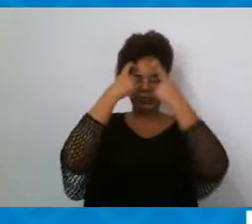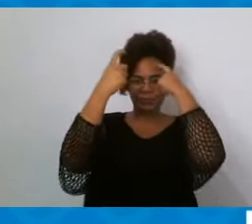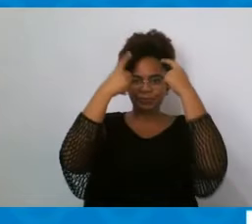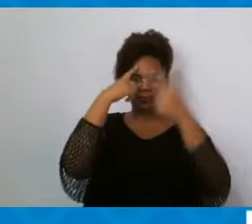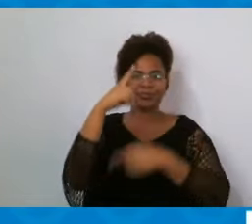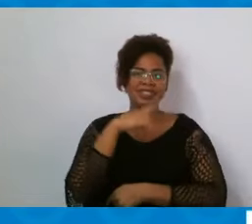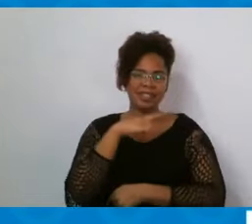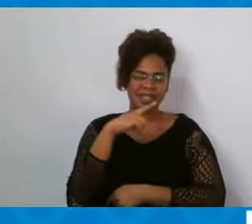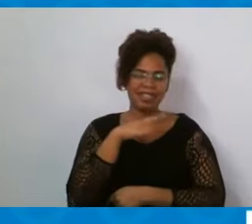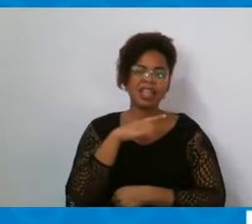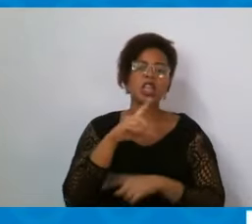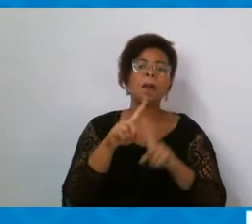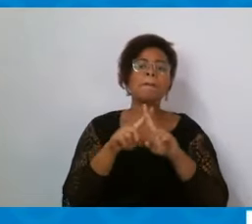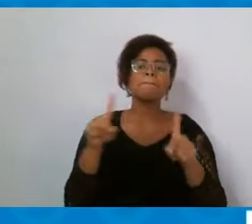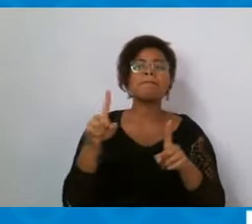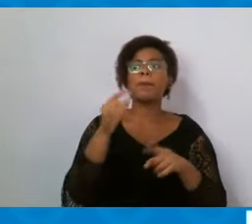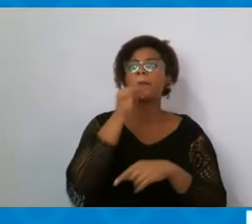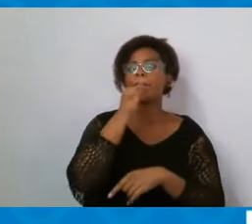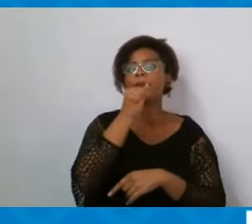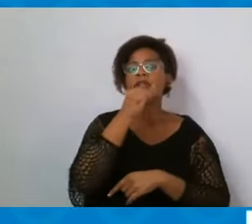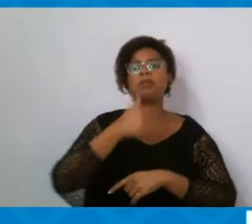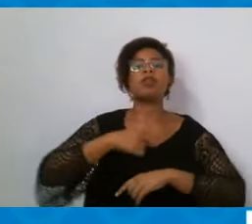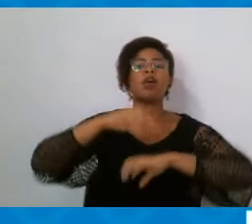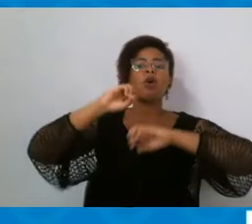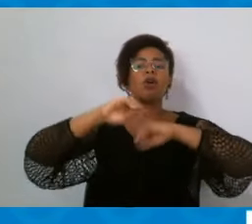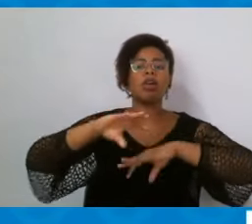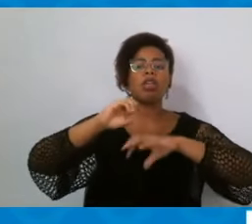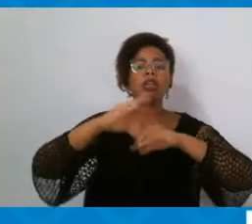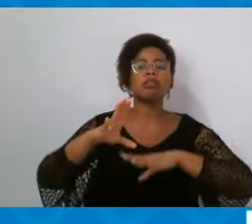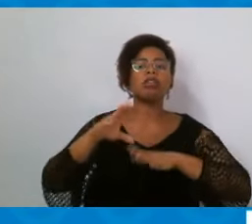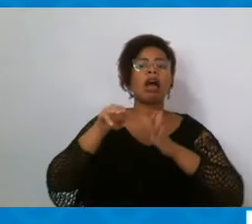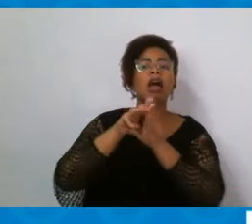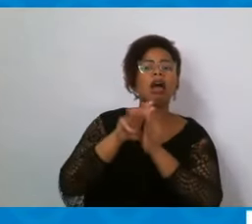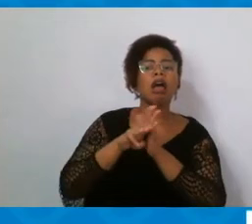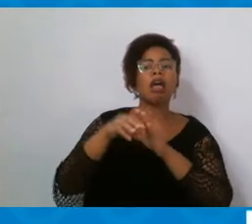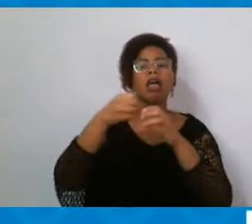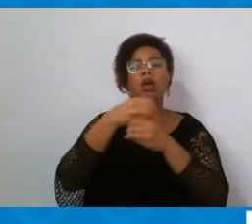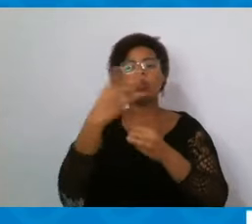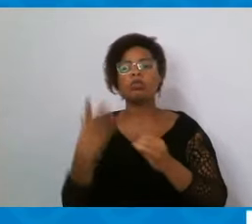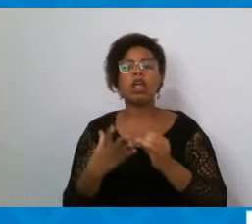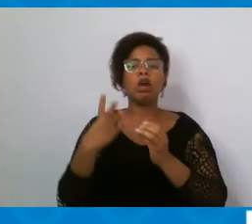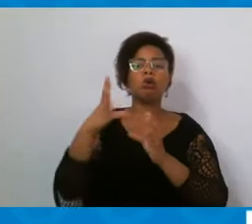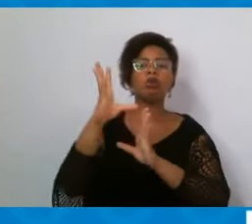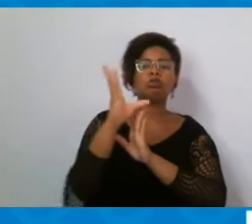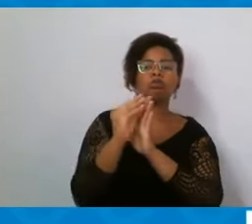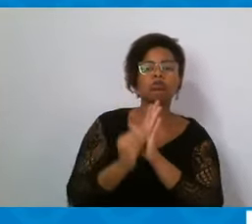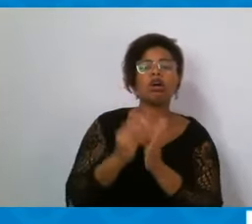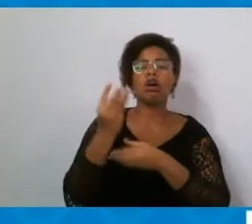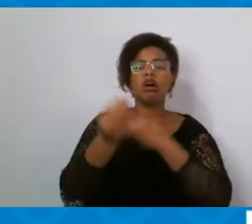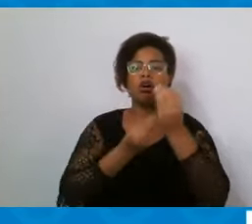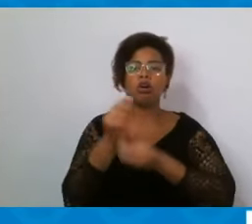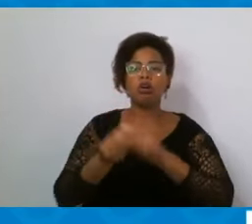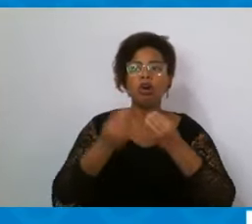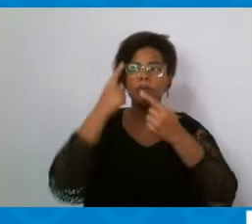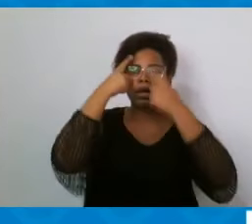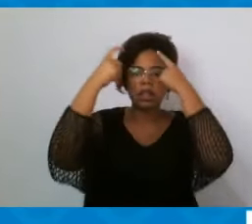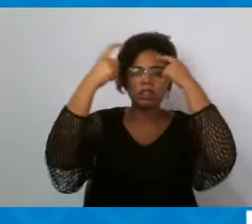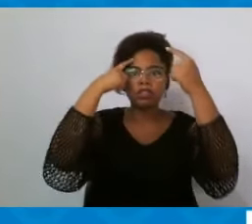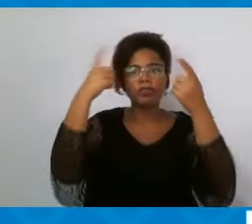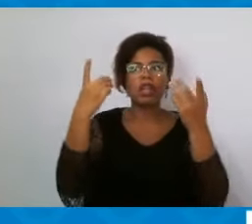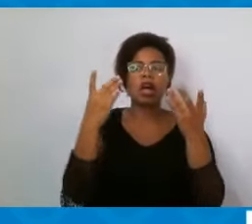coisa teórica que você vai ensinar aspectos teóricos da criatividade. A gente vai entender aqui os aspectos teóricos,